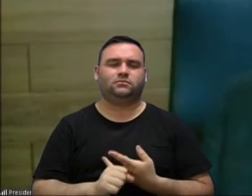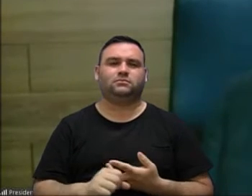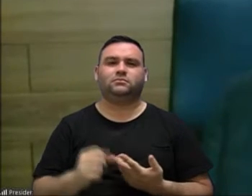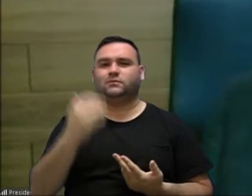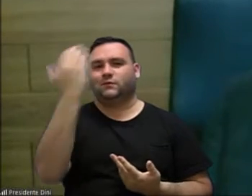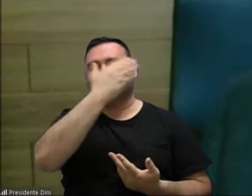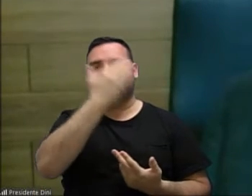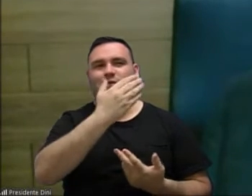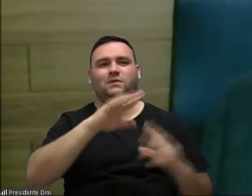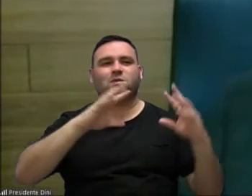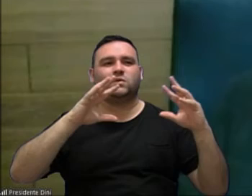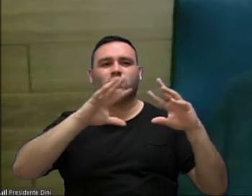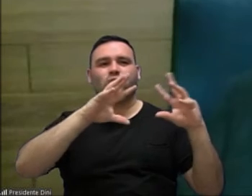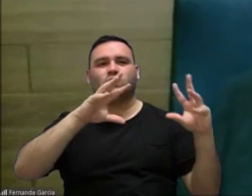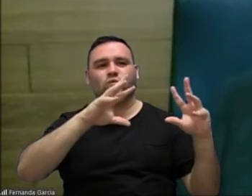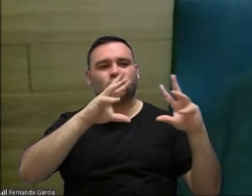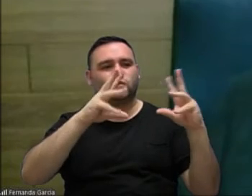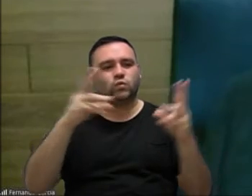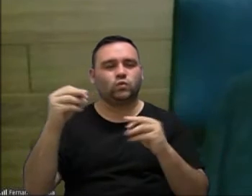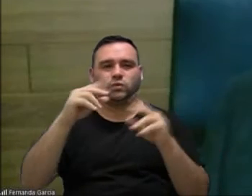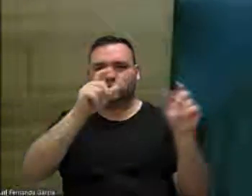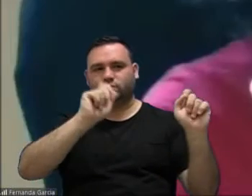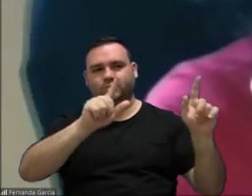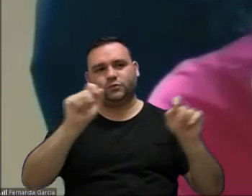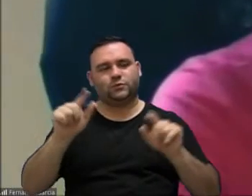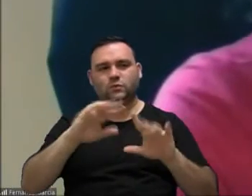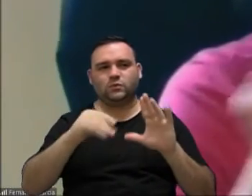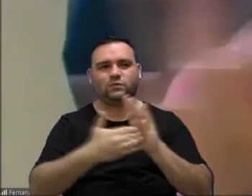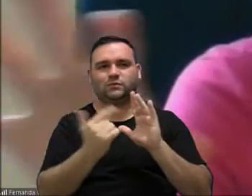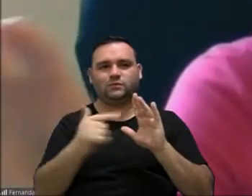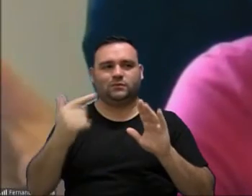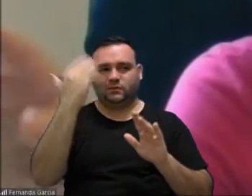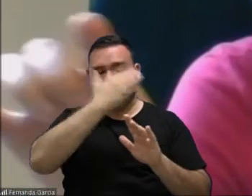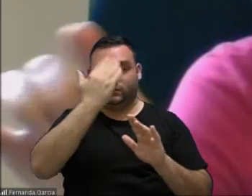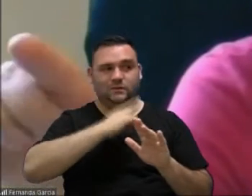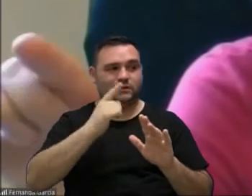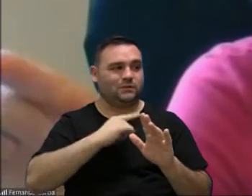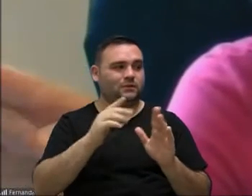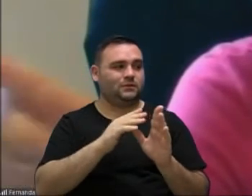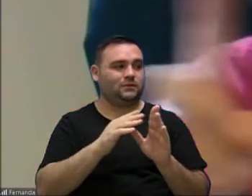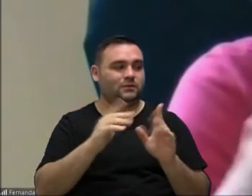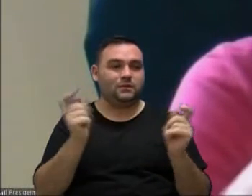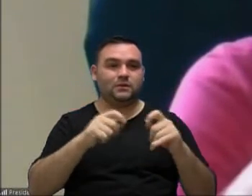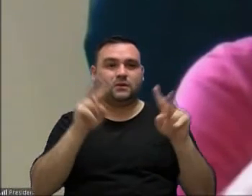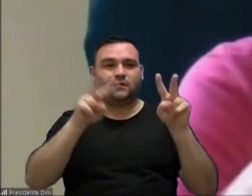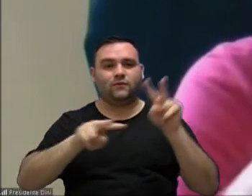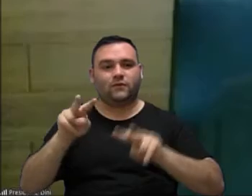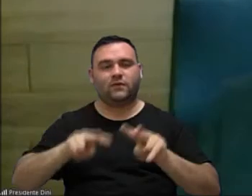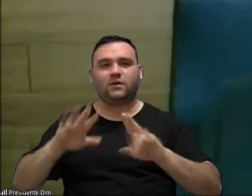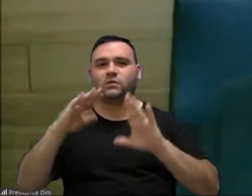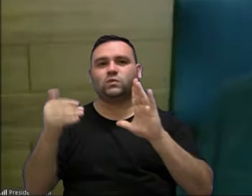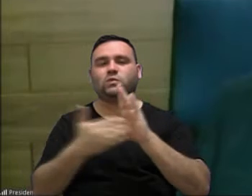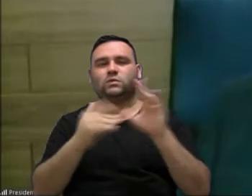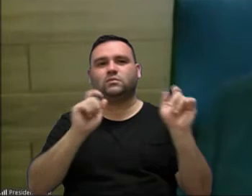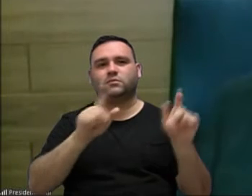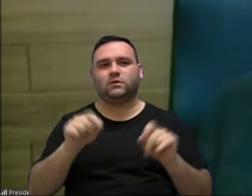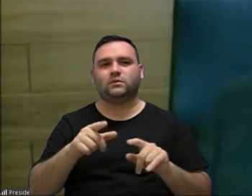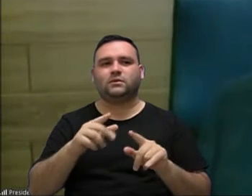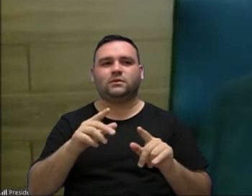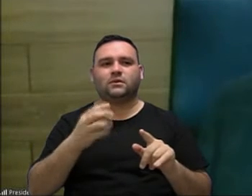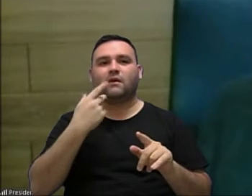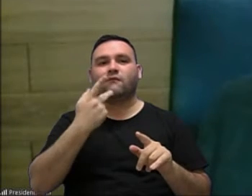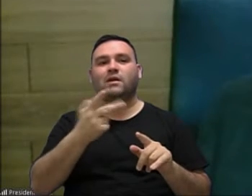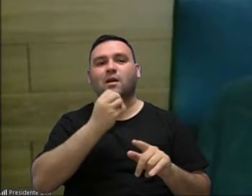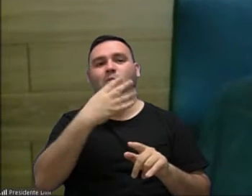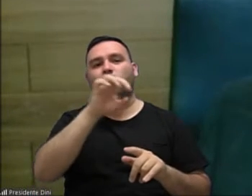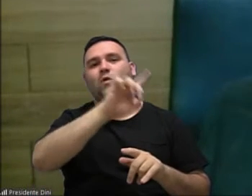Antônio Carlos toda Péricles vereador Péricles tem uma parte que dá para ver toda Péricles pode dar um bom dia